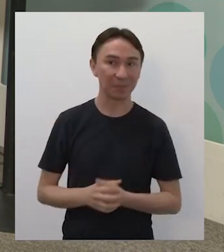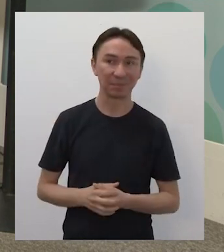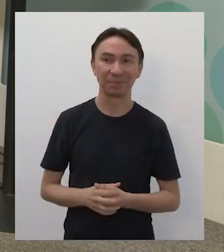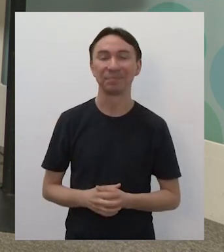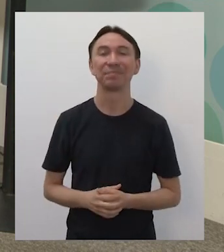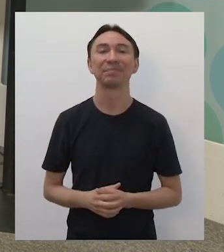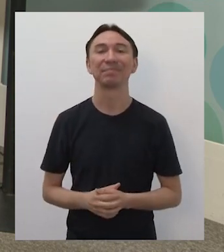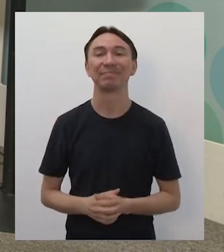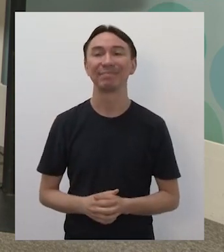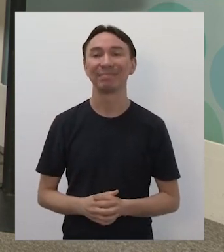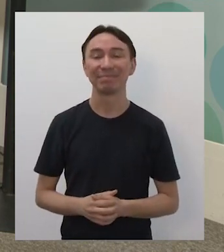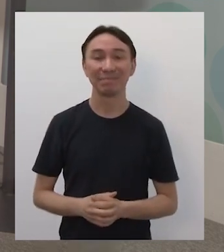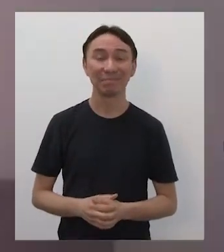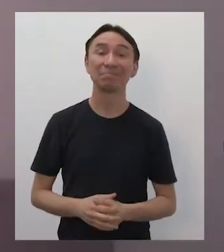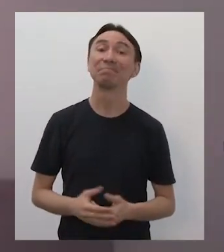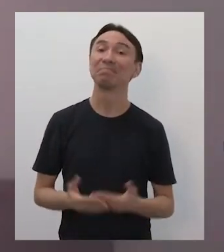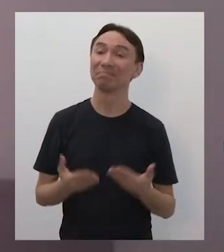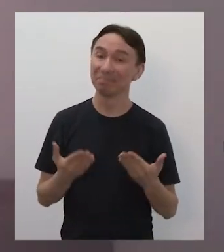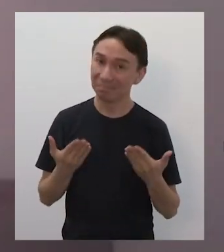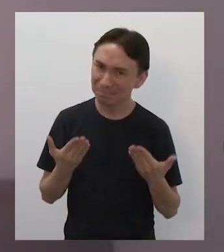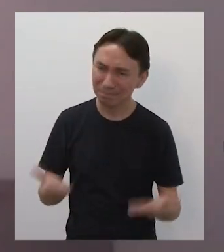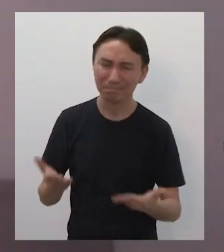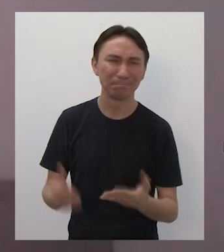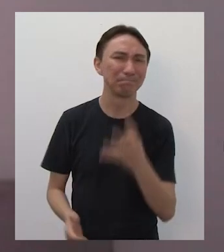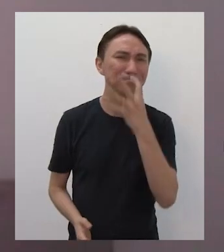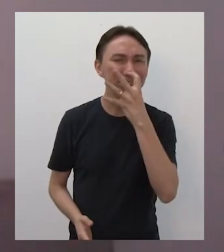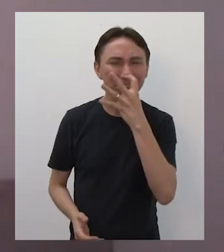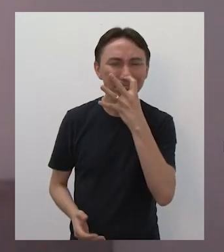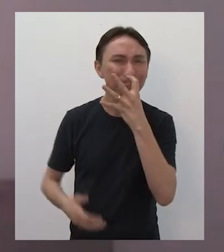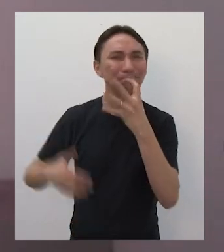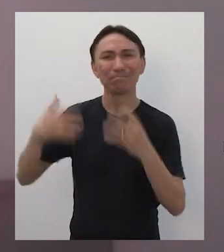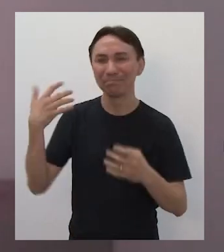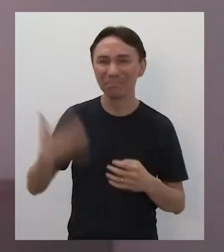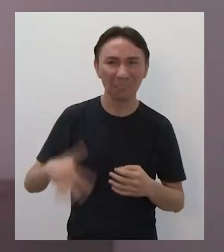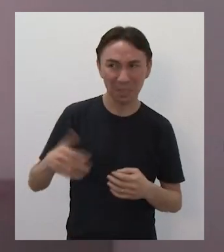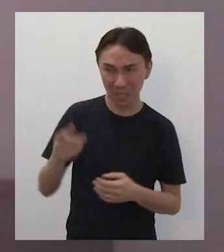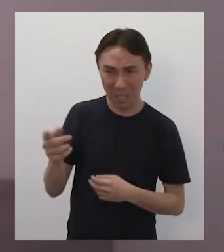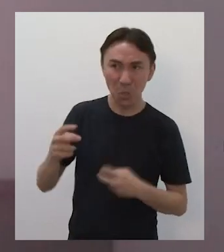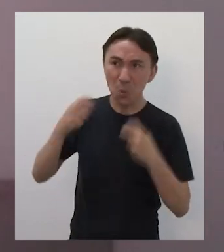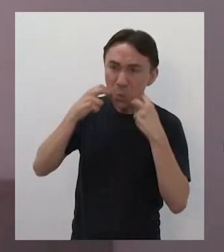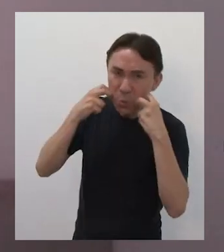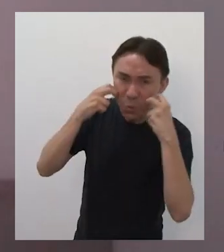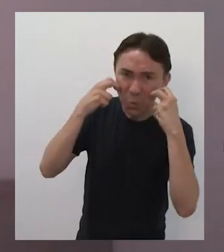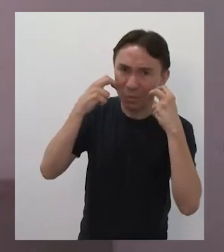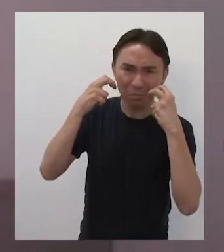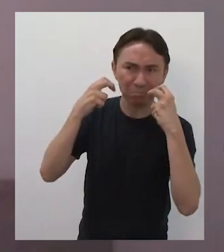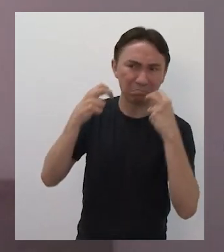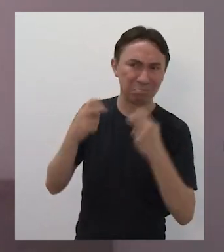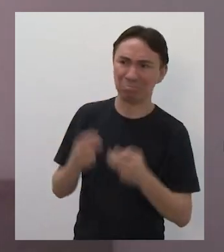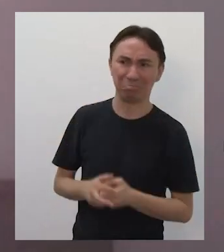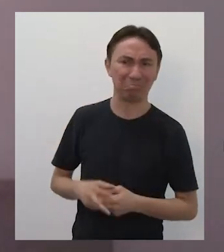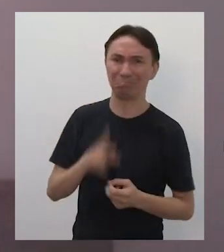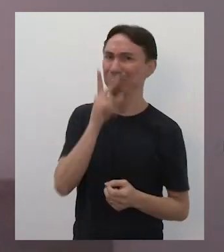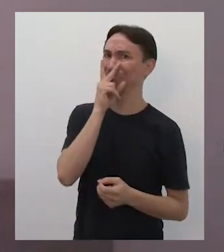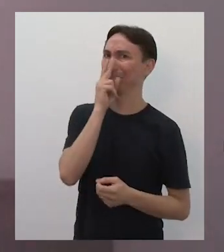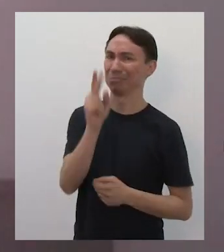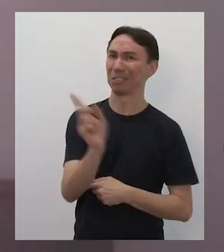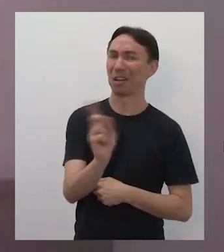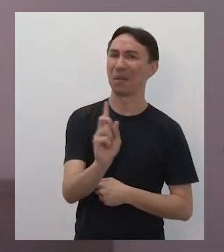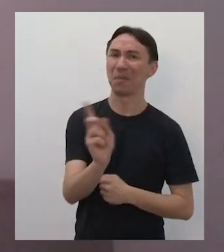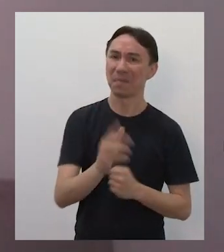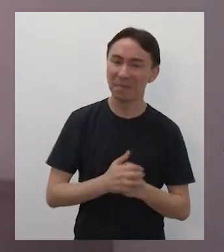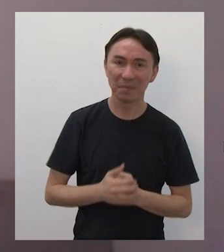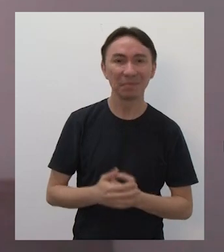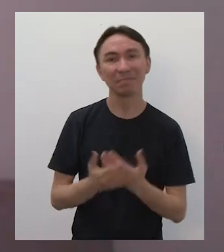Vamos lá, Will, você arrasou, tá? Não parece que você é introspectivo, que você não